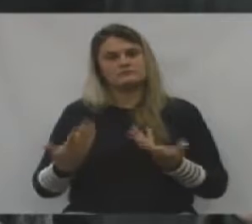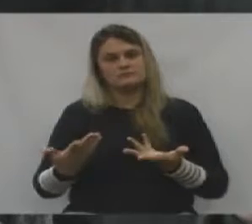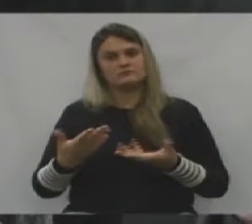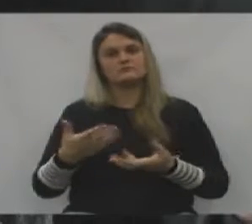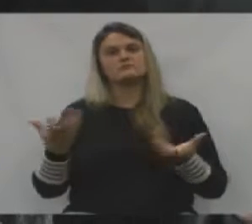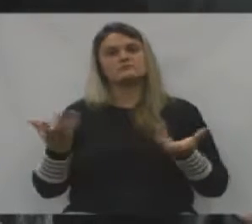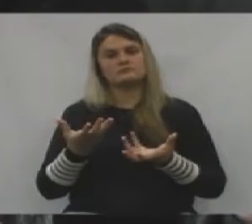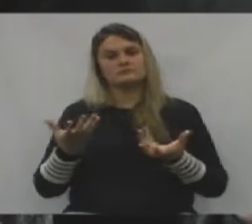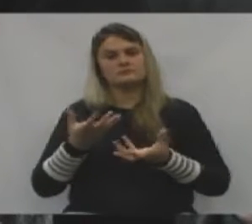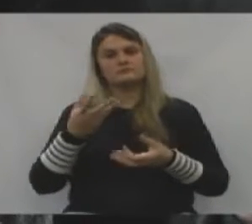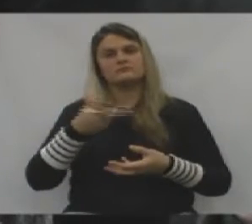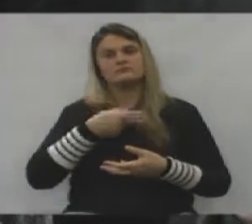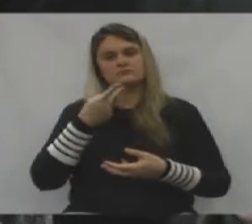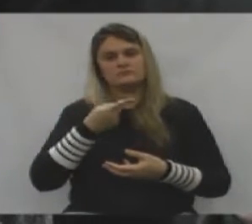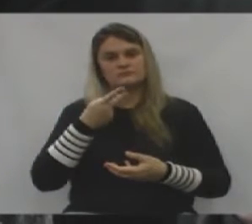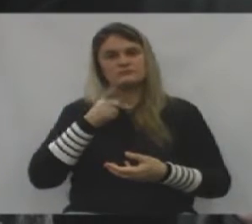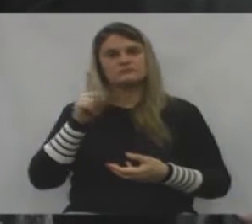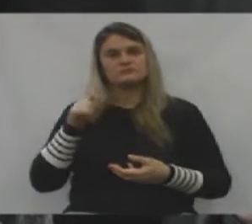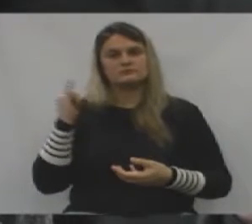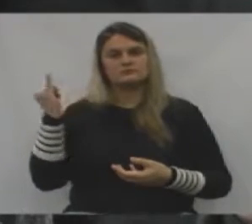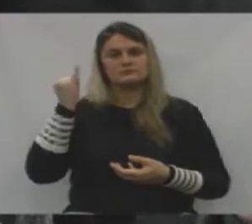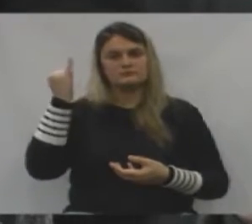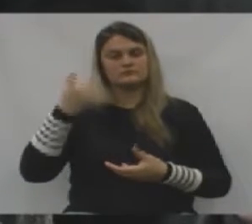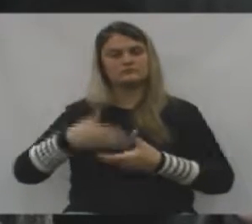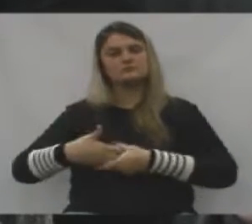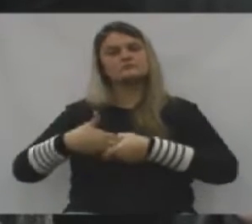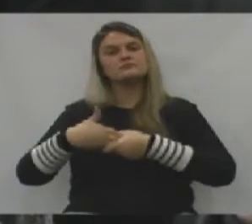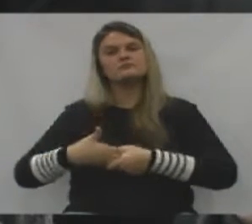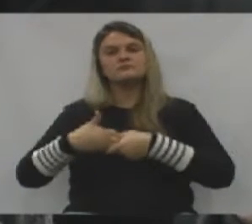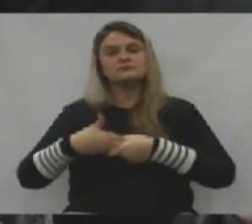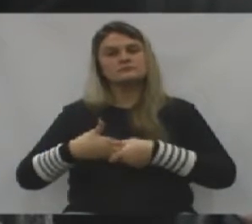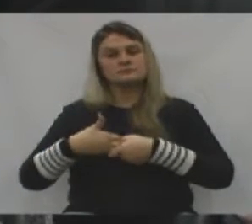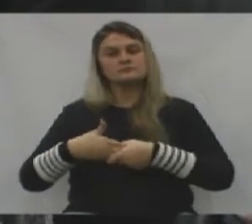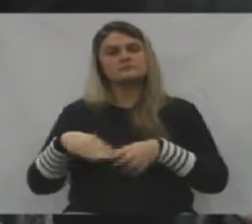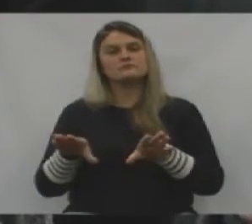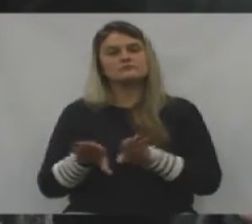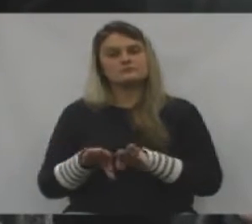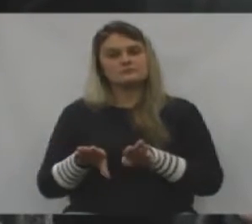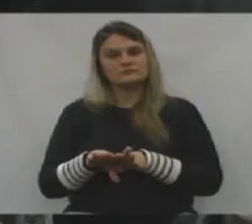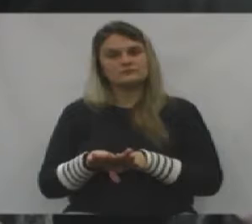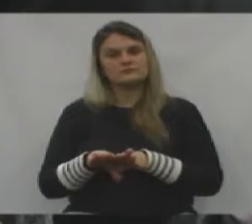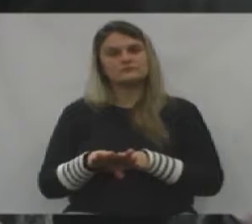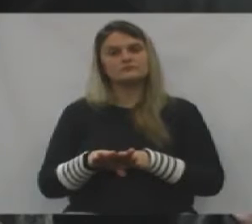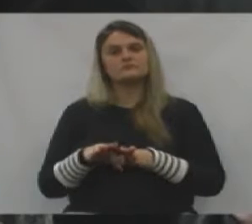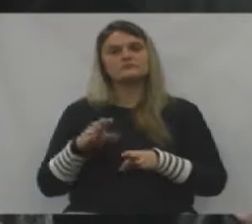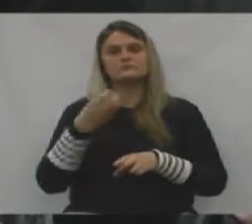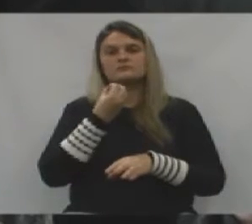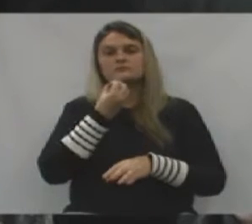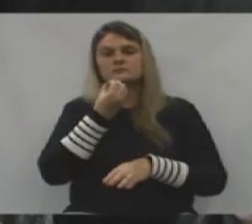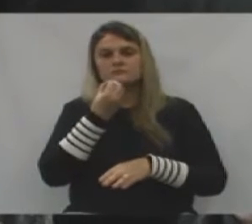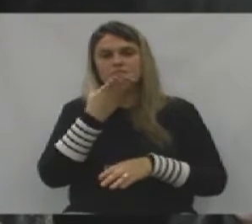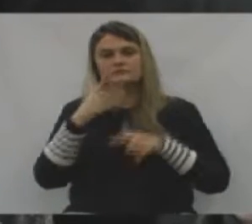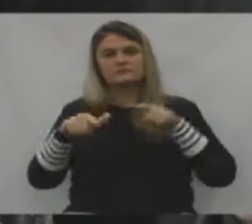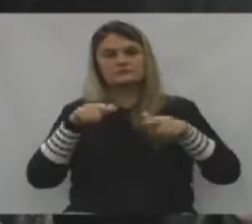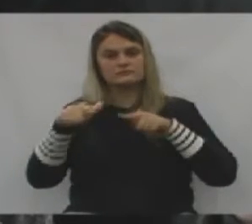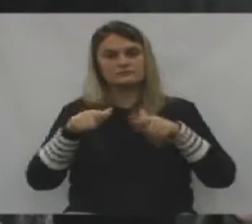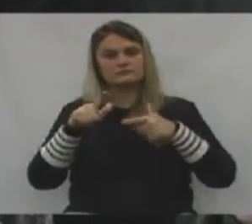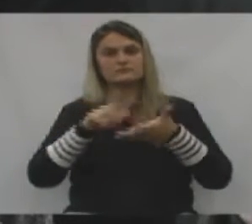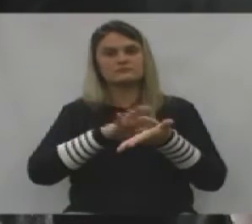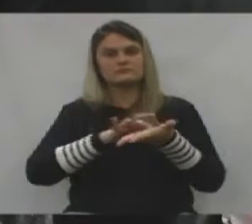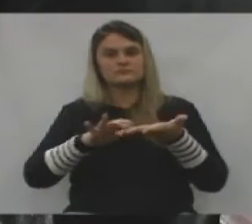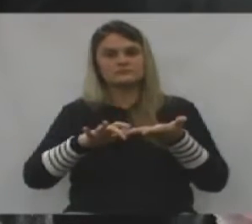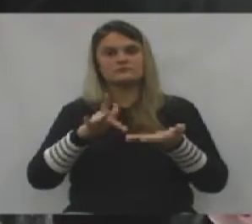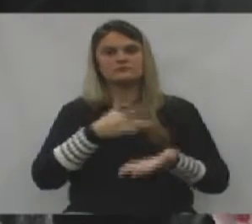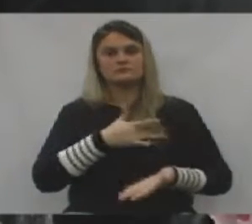aqui quero destacar exatamente isso e parabenizar também o grande trabalho feito pela Secretaria de